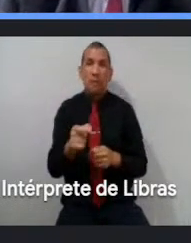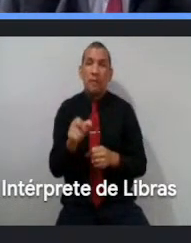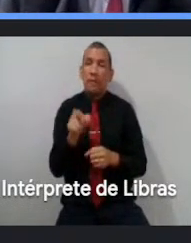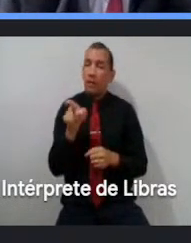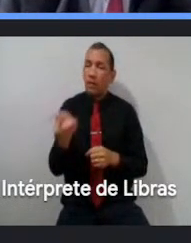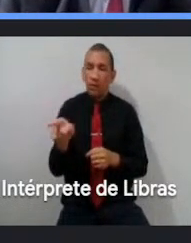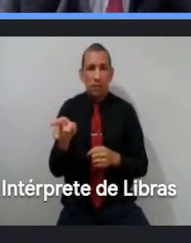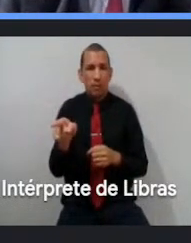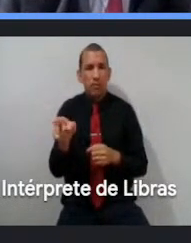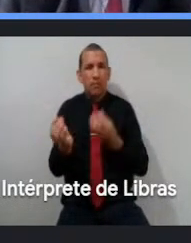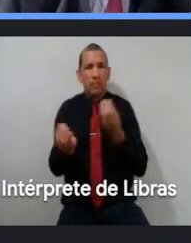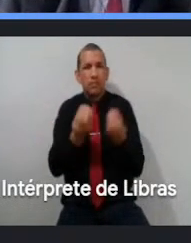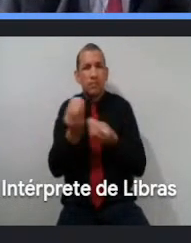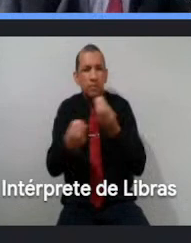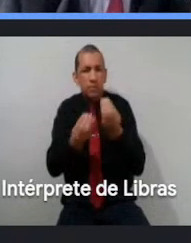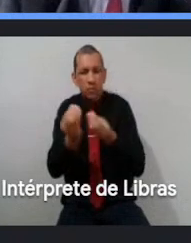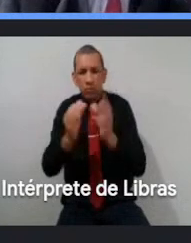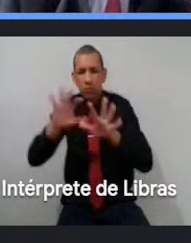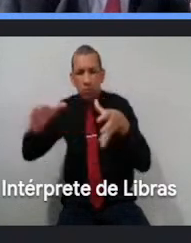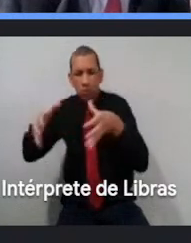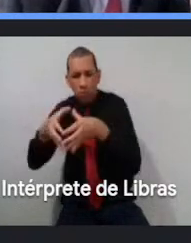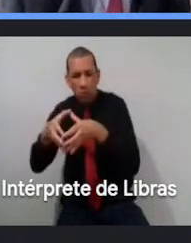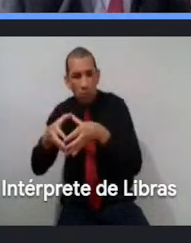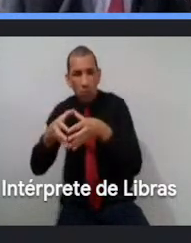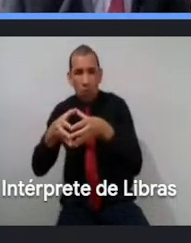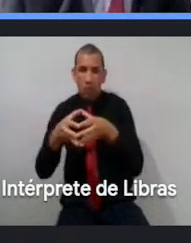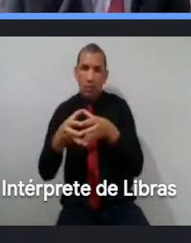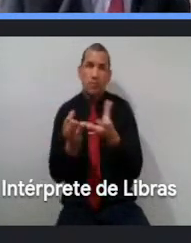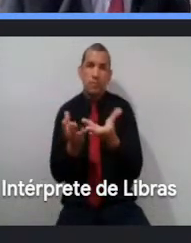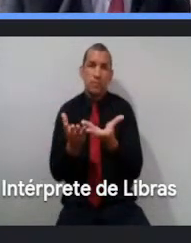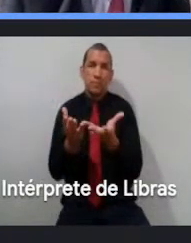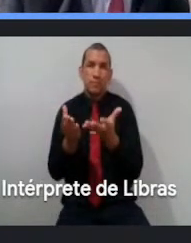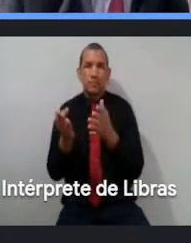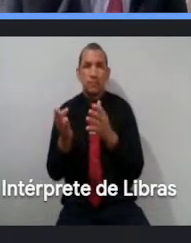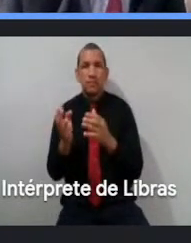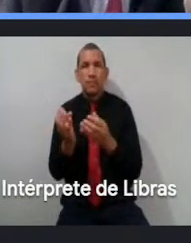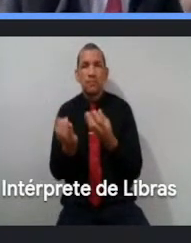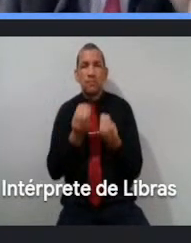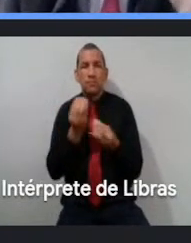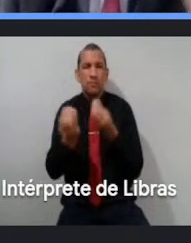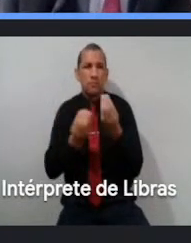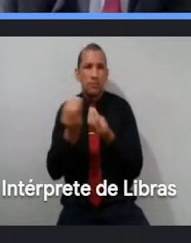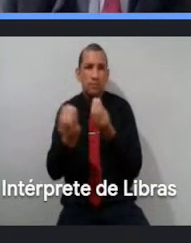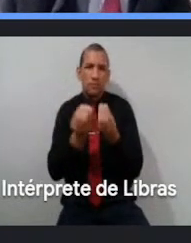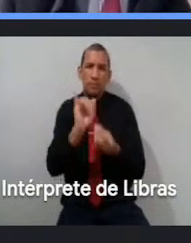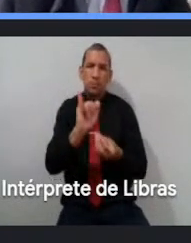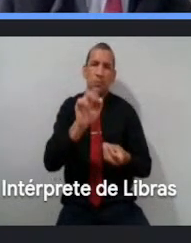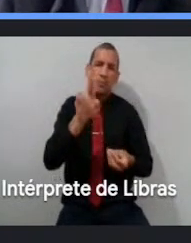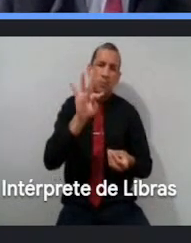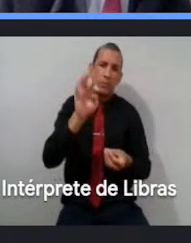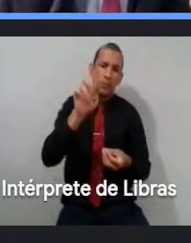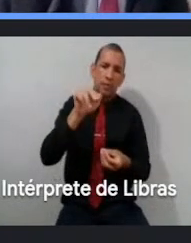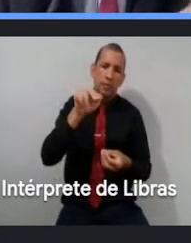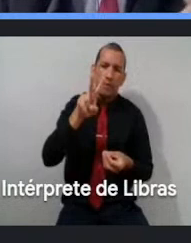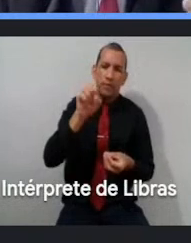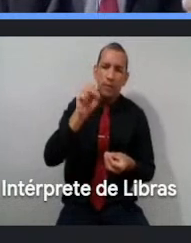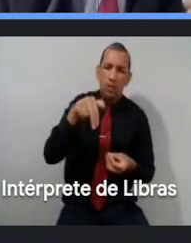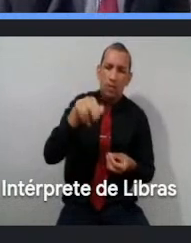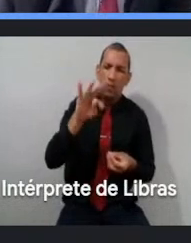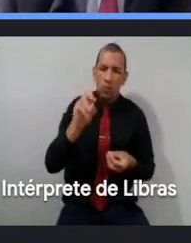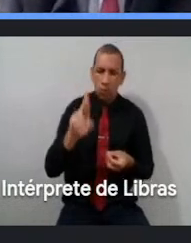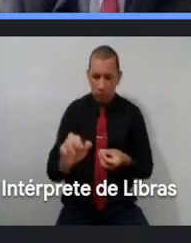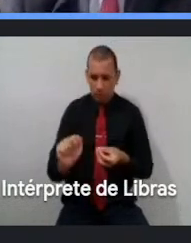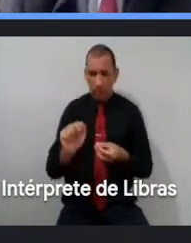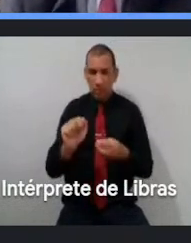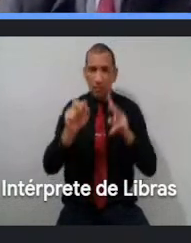funcionava como comissão como comissão interventora apesar disso do